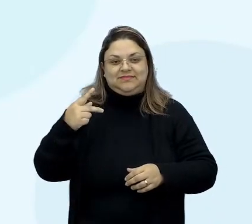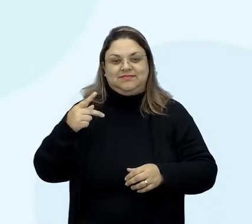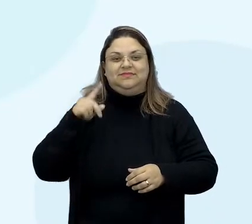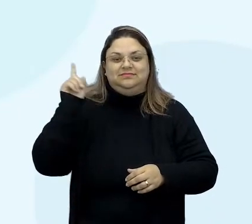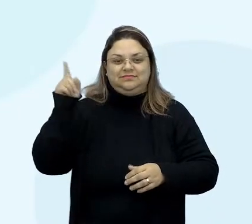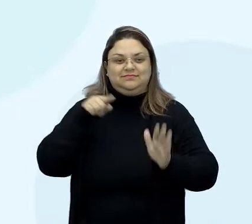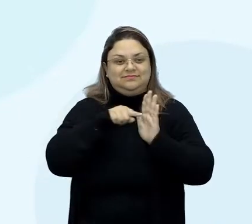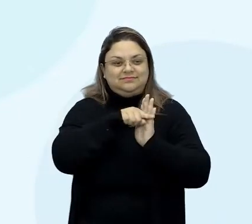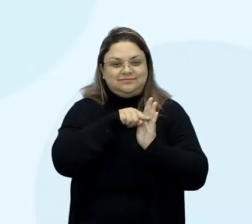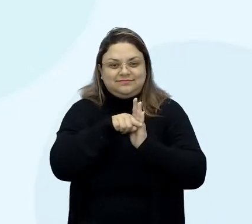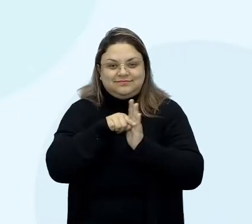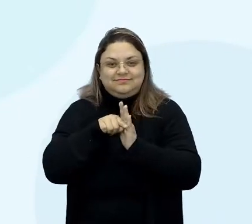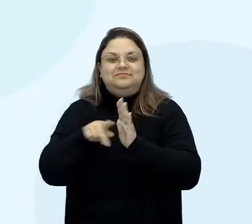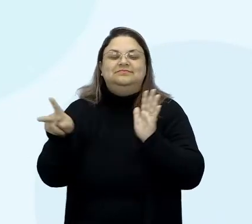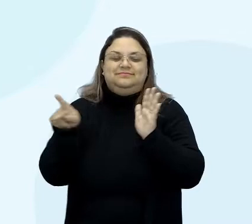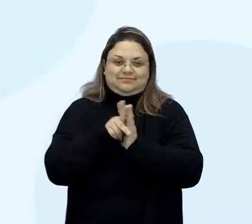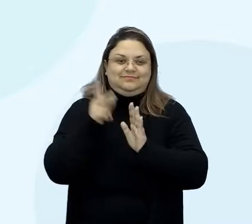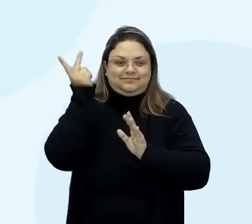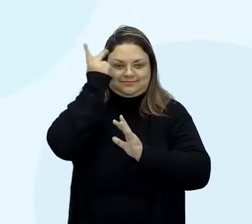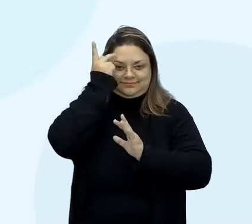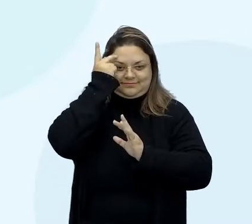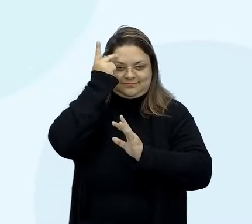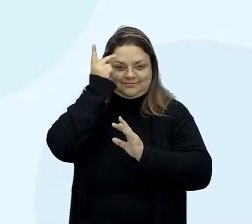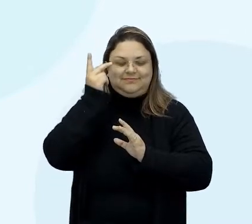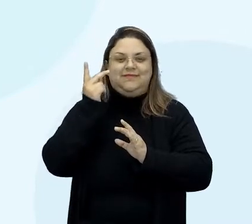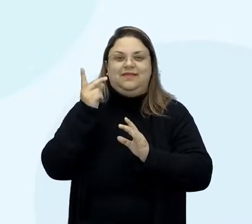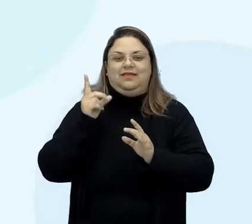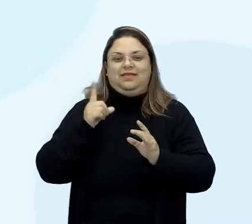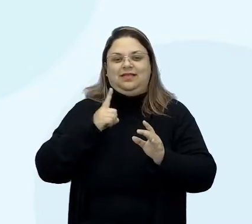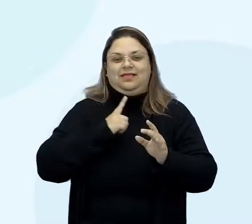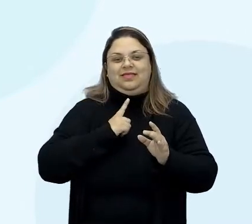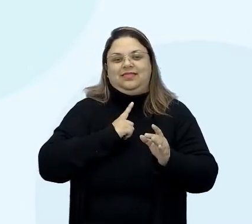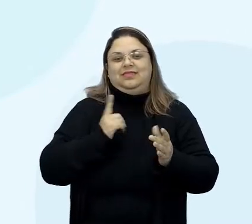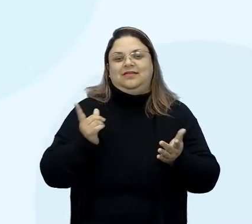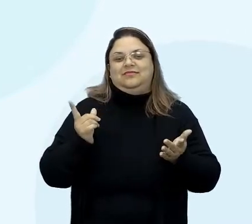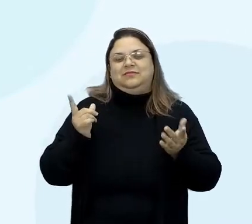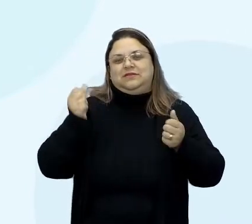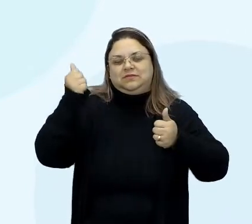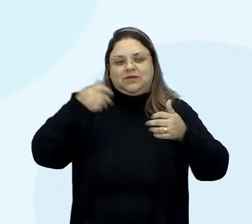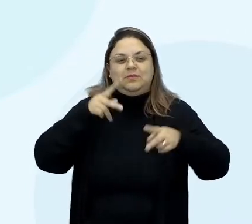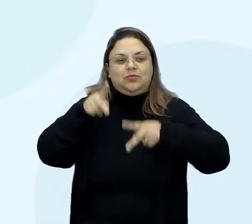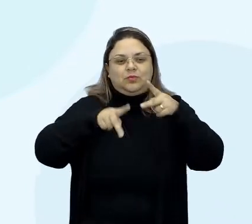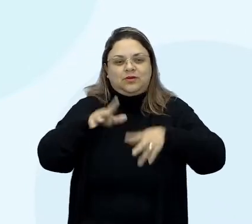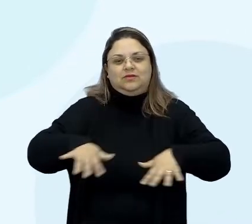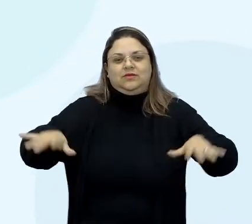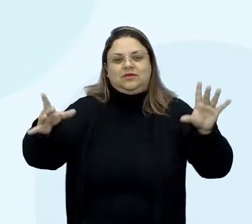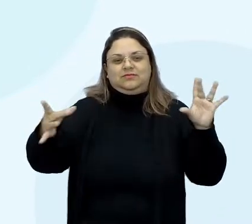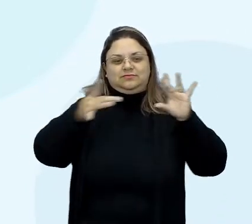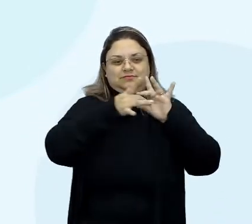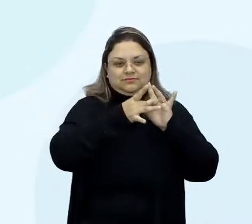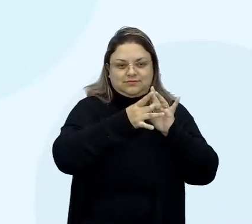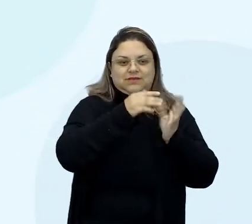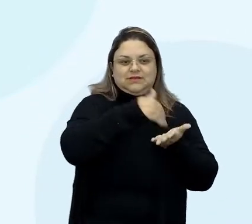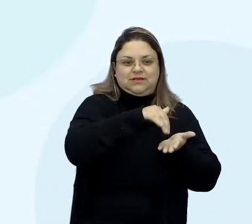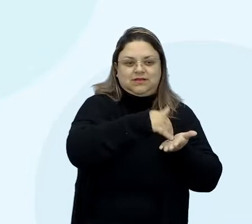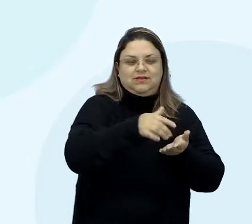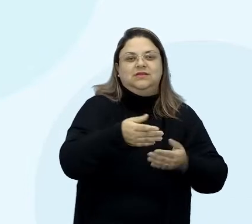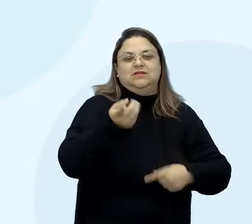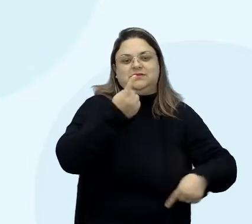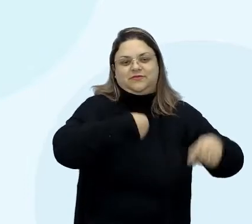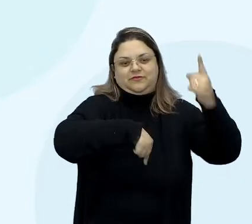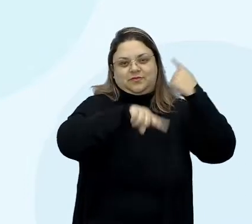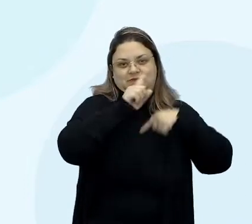Paulo. É uma instituição pública de fomento à pesquisa acadêmica ligada à Secretaria de Desenvolvimento Econômico,